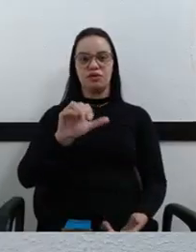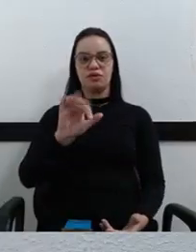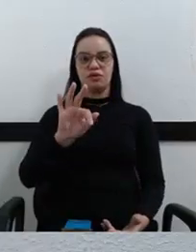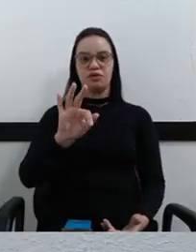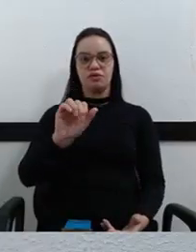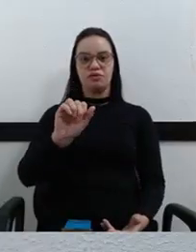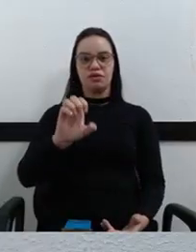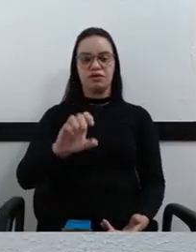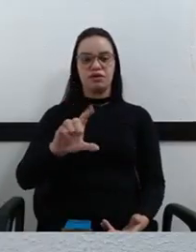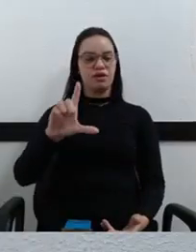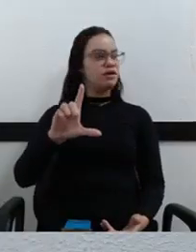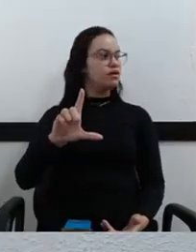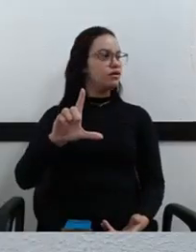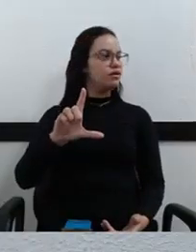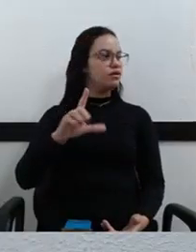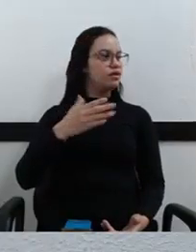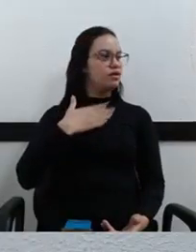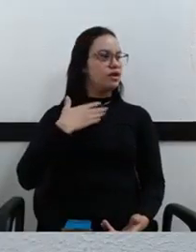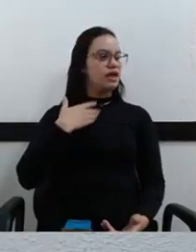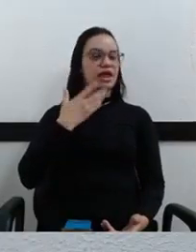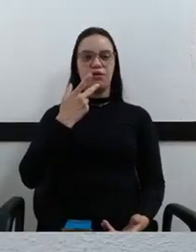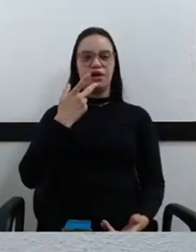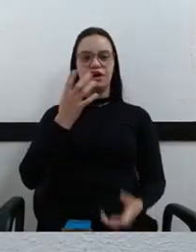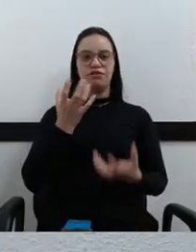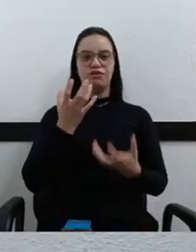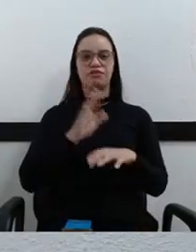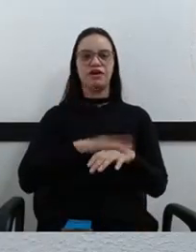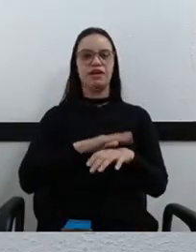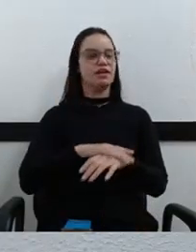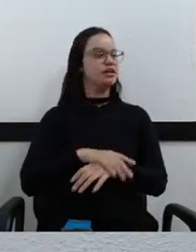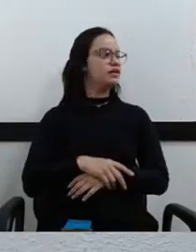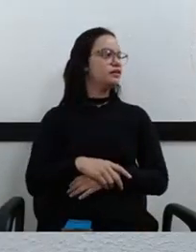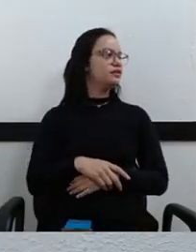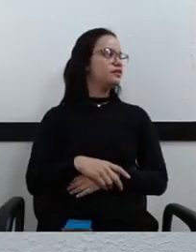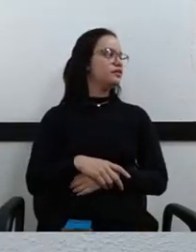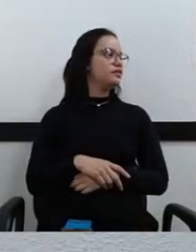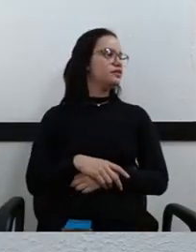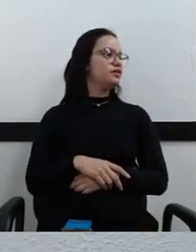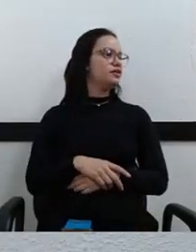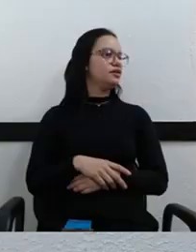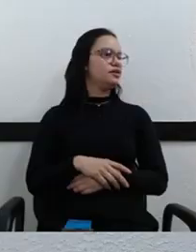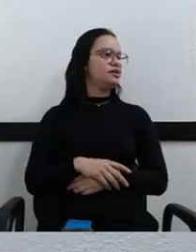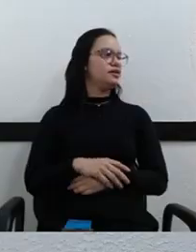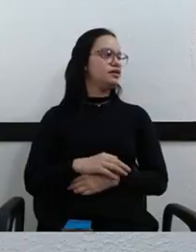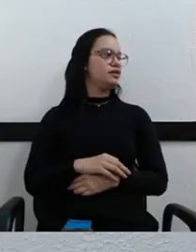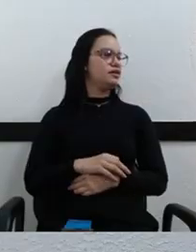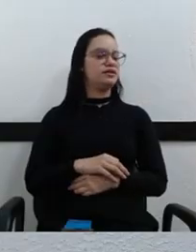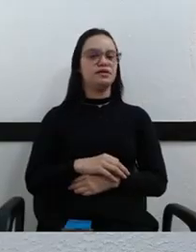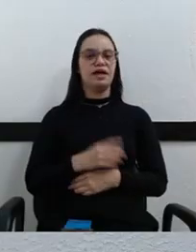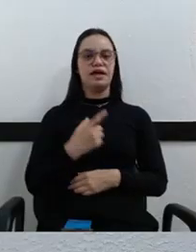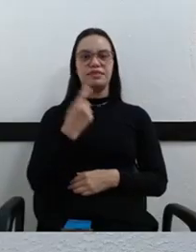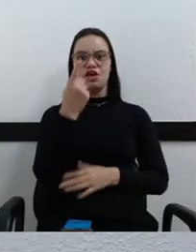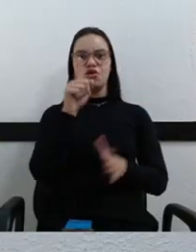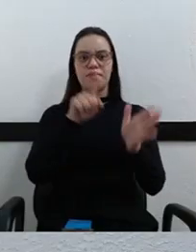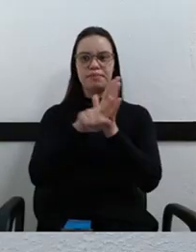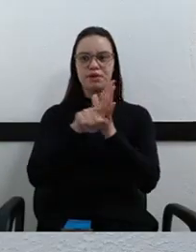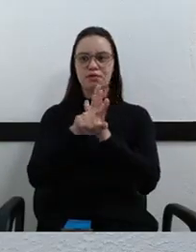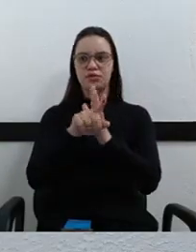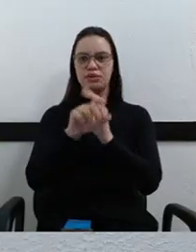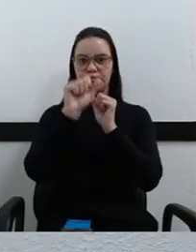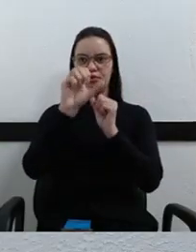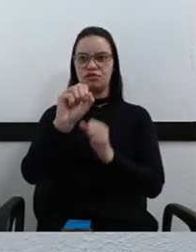inscrito. Obrigado, presidente. Eu vou aproveitar aqui. Conselheiro, você concede a palavra para perguntas da